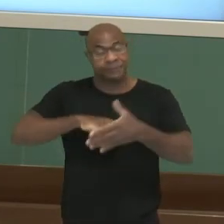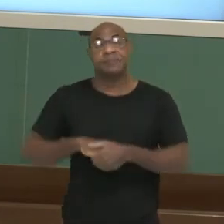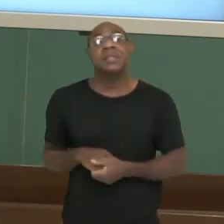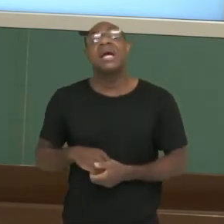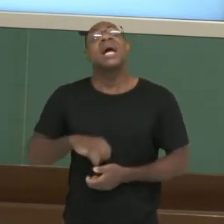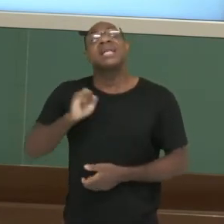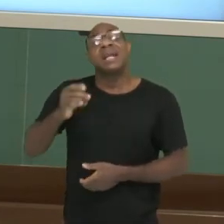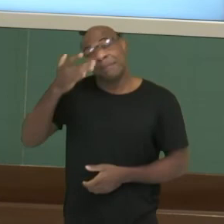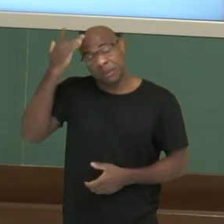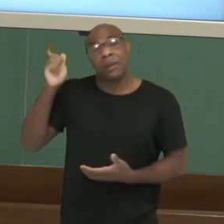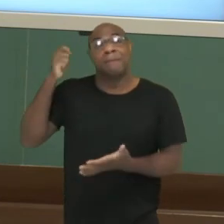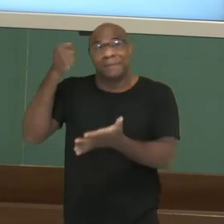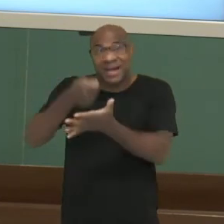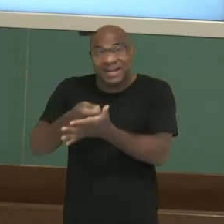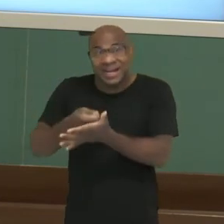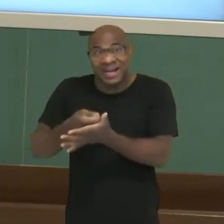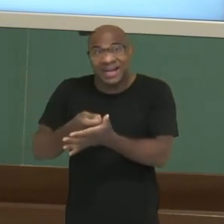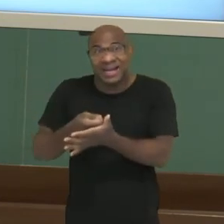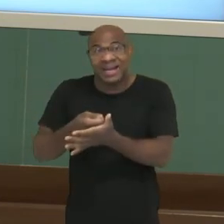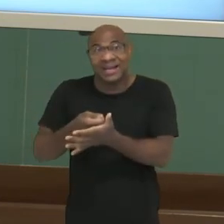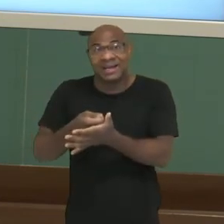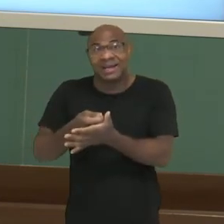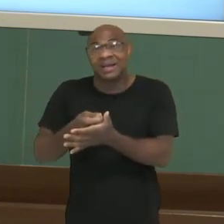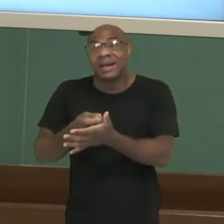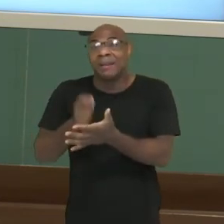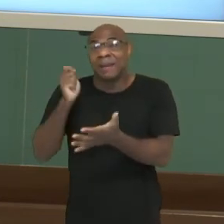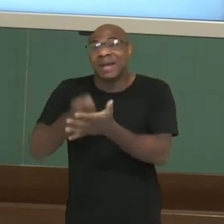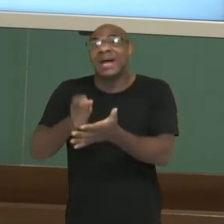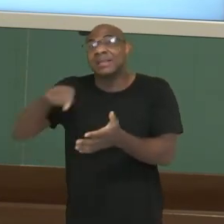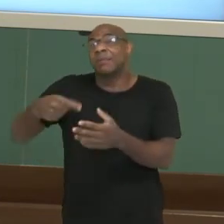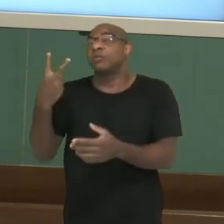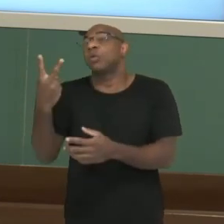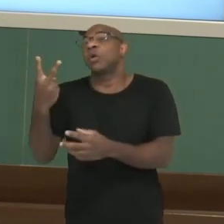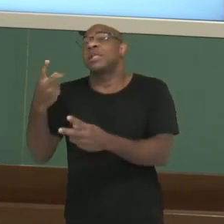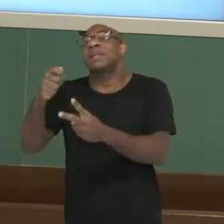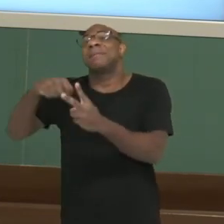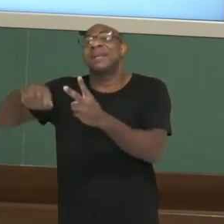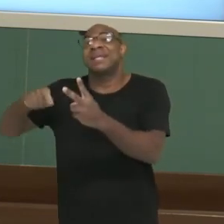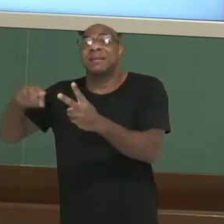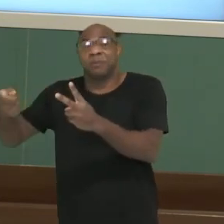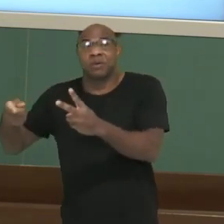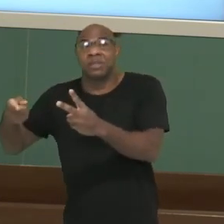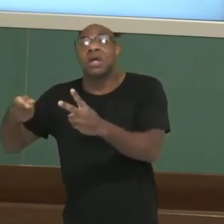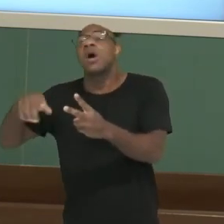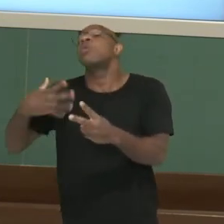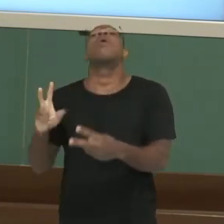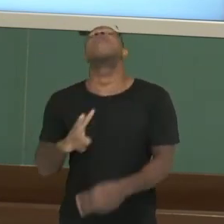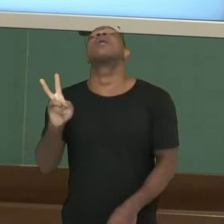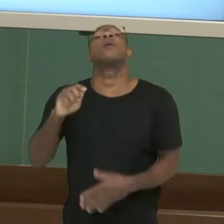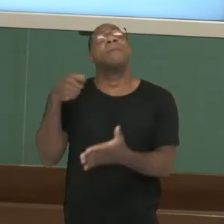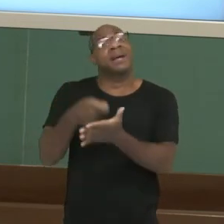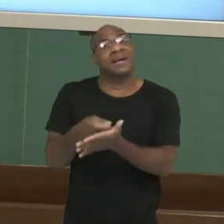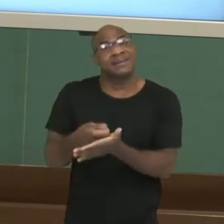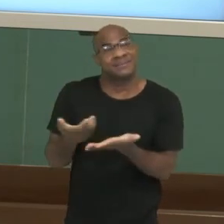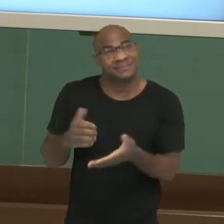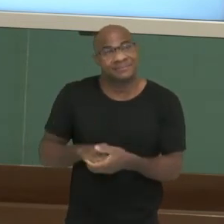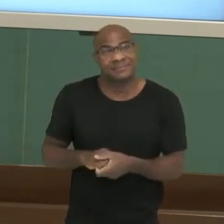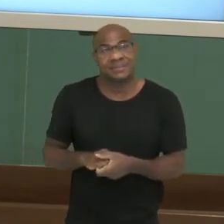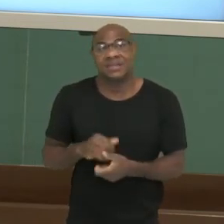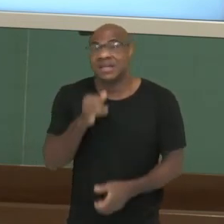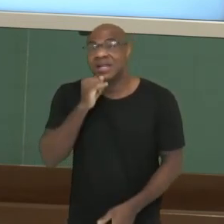conseguir pagar a fatura somente 2 meses, qual será o valor a ser pago? Então, só lembrando que o